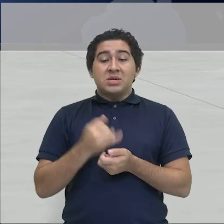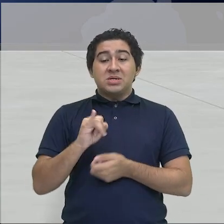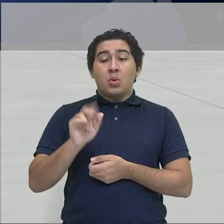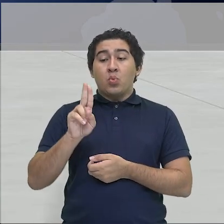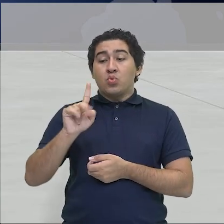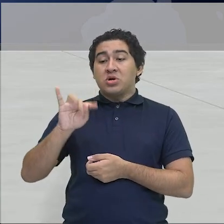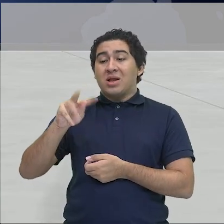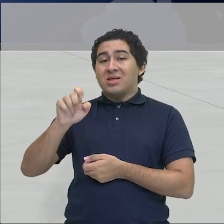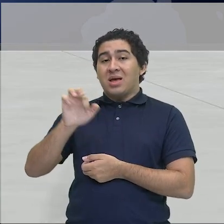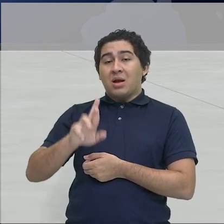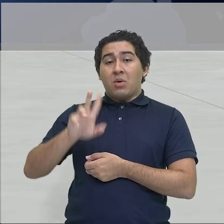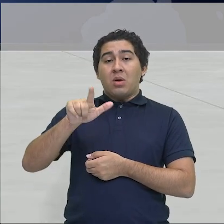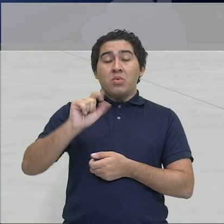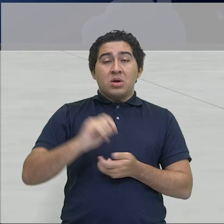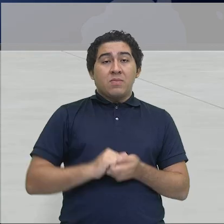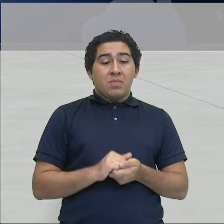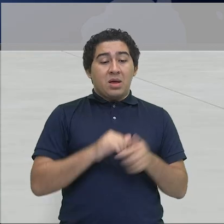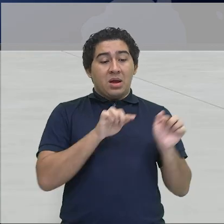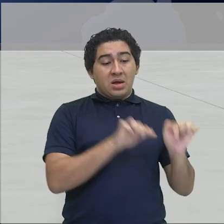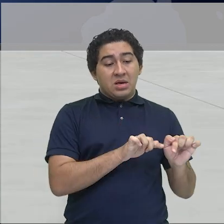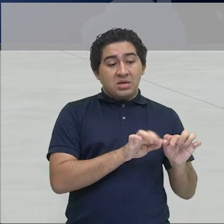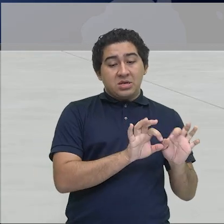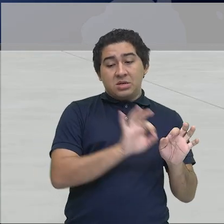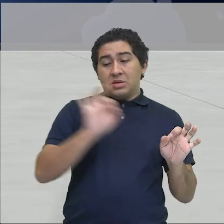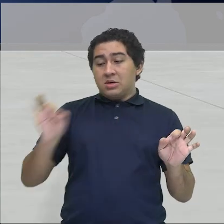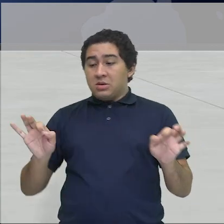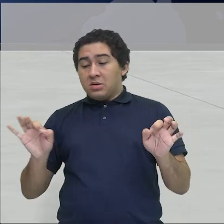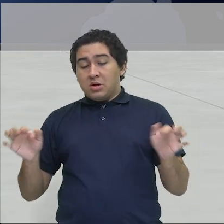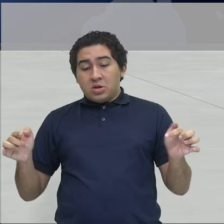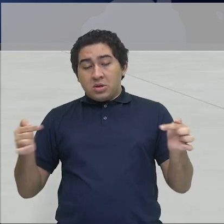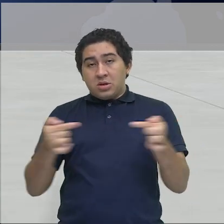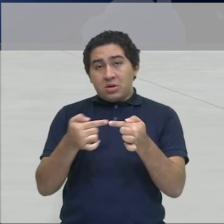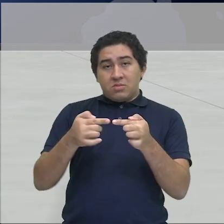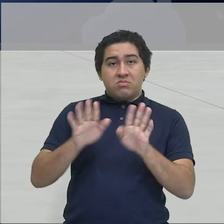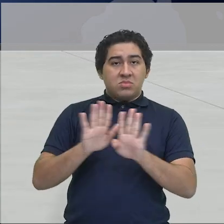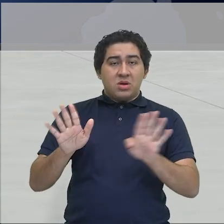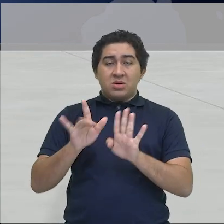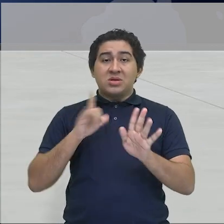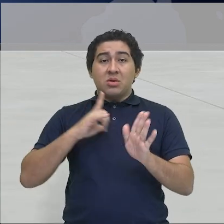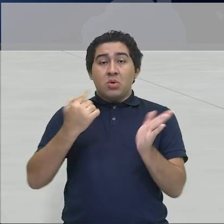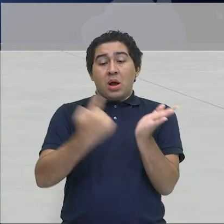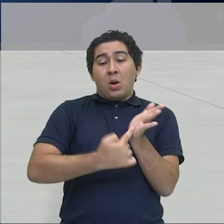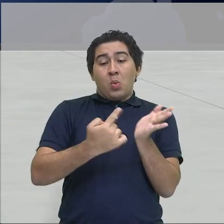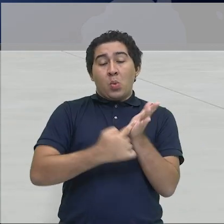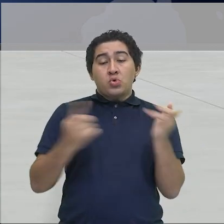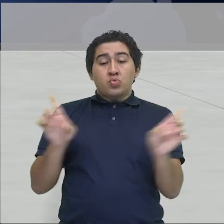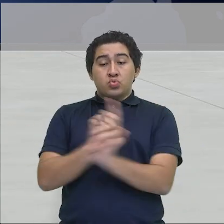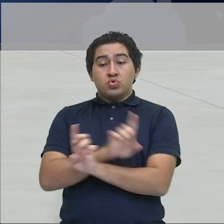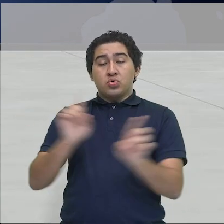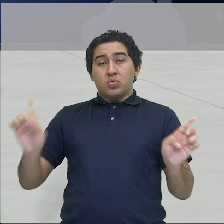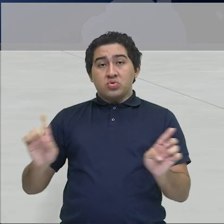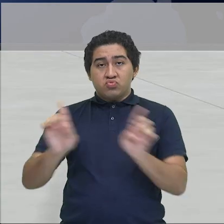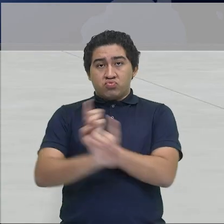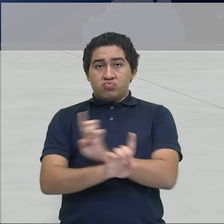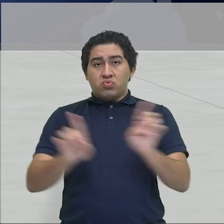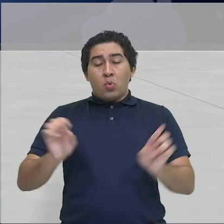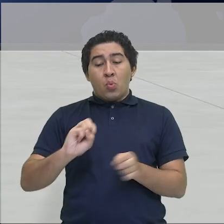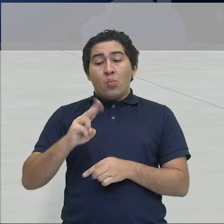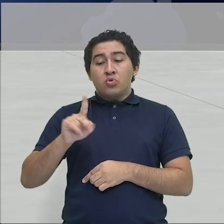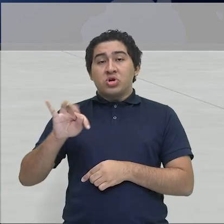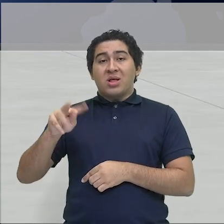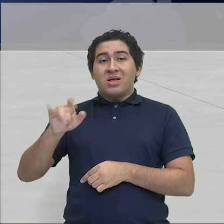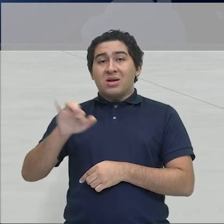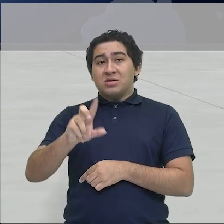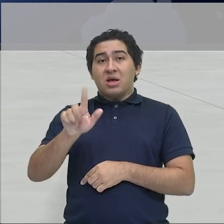unilateral é só daqui para lá. Bilateral é quando vem daqui para lá e de lá para cá. Ou multilaterais que vêm